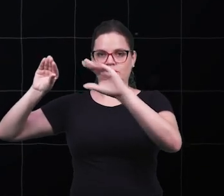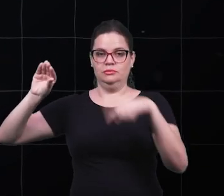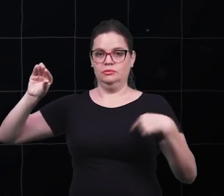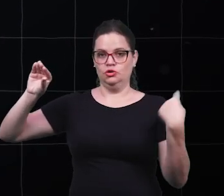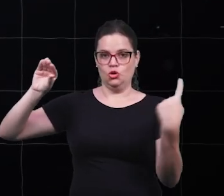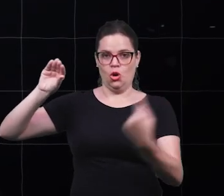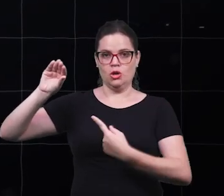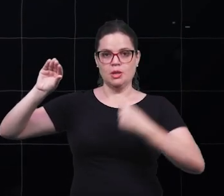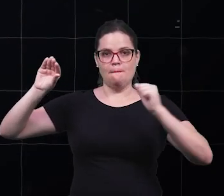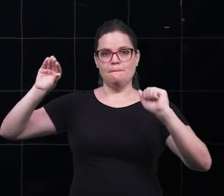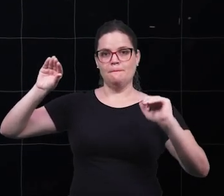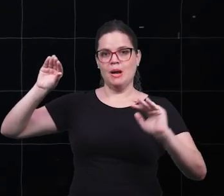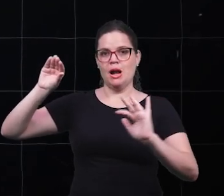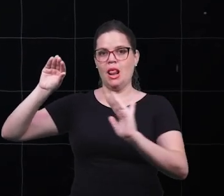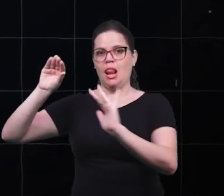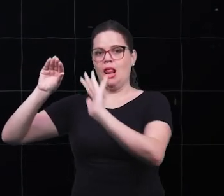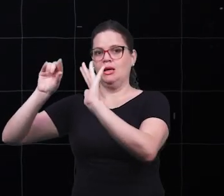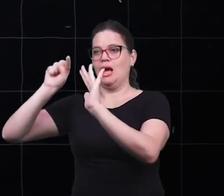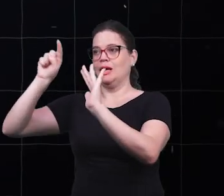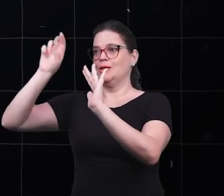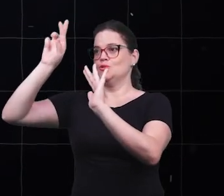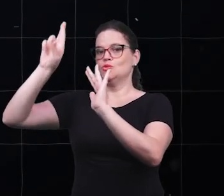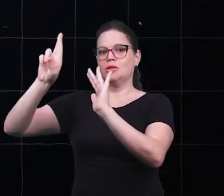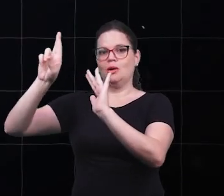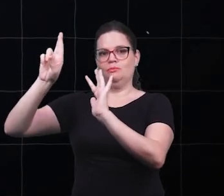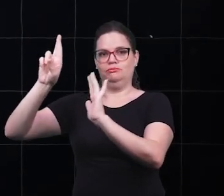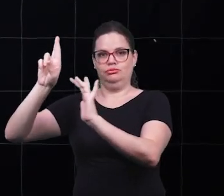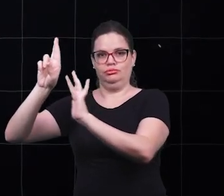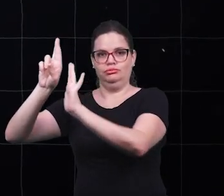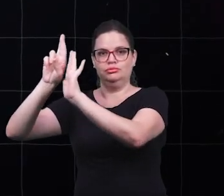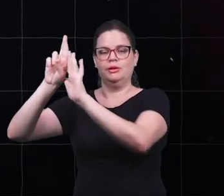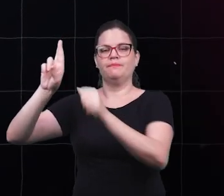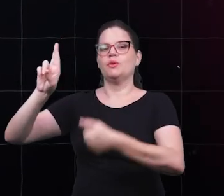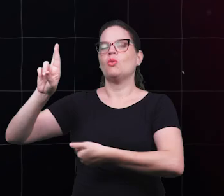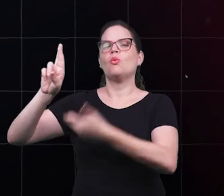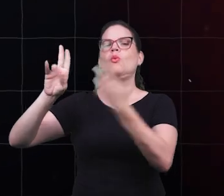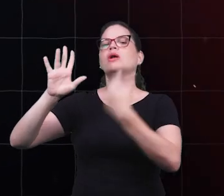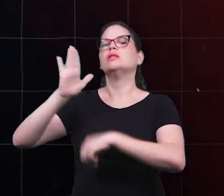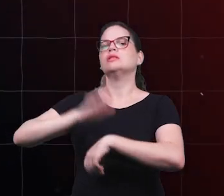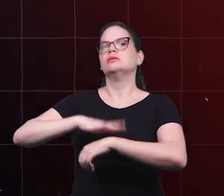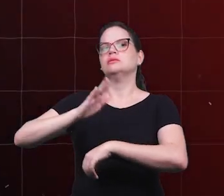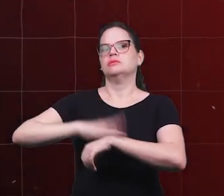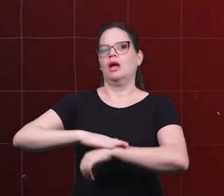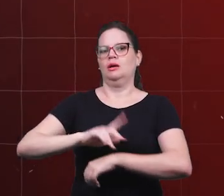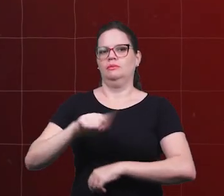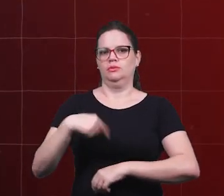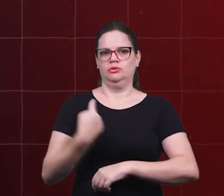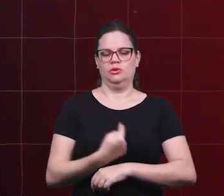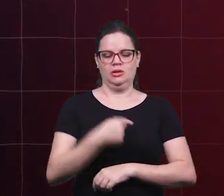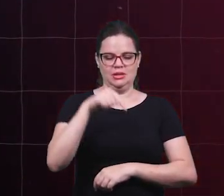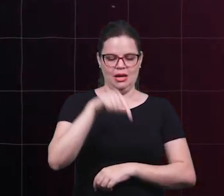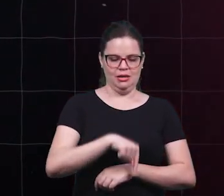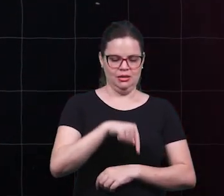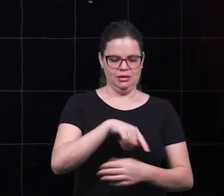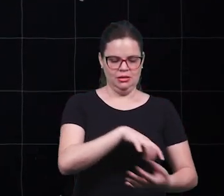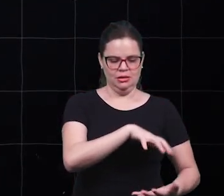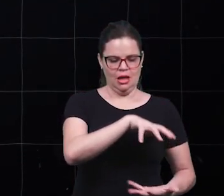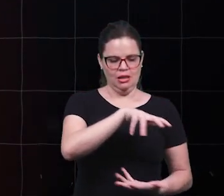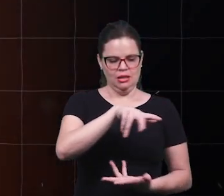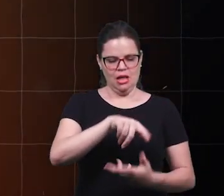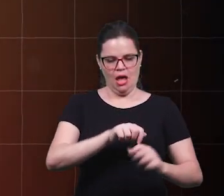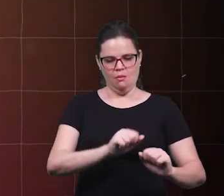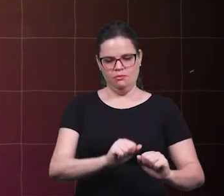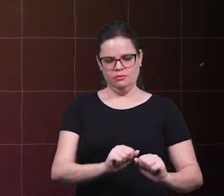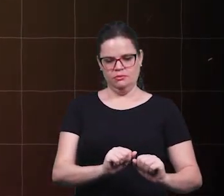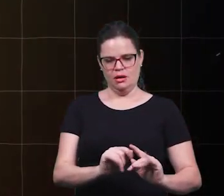nos encontrar com o Senhor nas nuvens. Quanto tempo levaria isso? Para nós sairmos da superfície da terra e